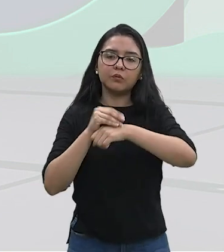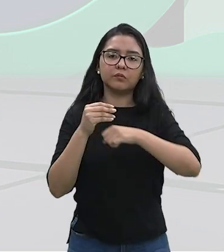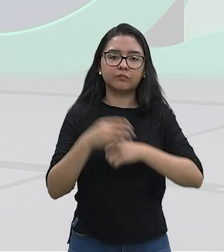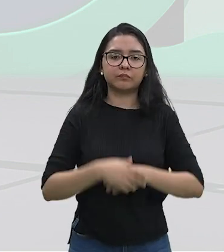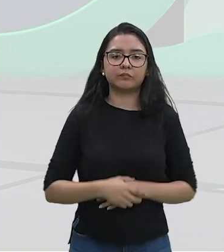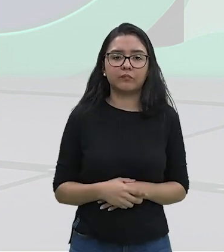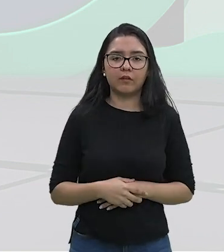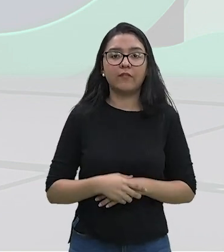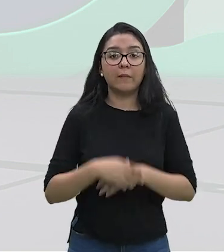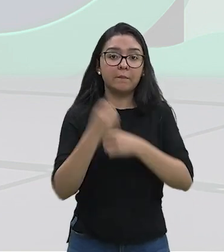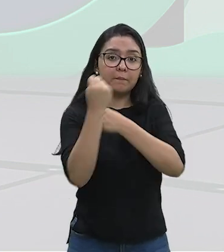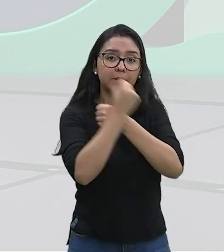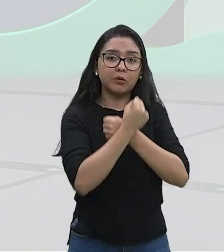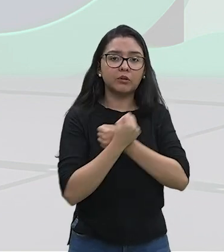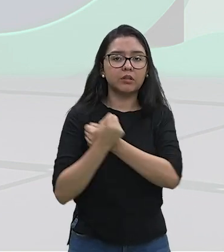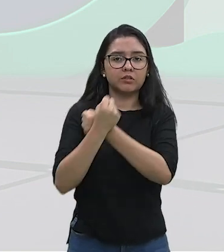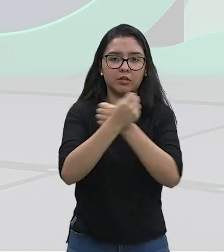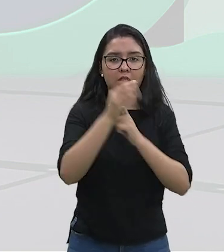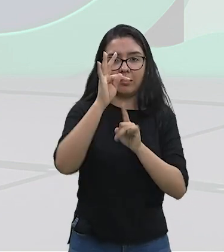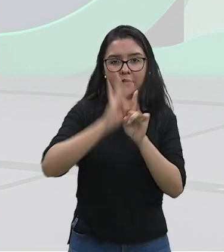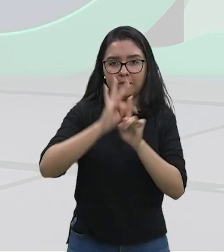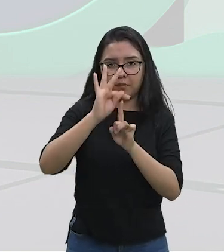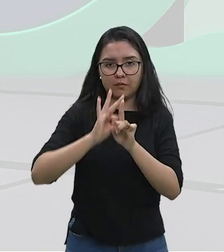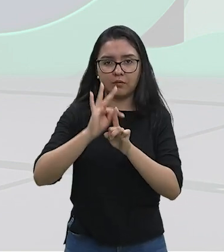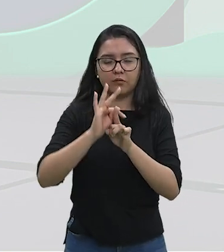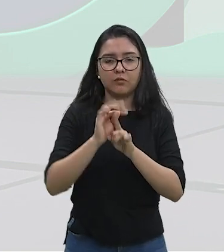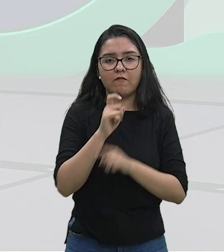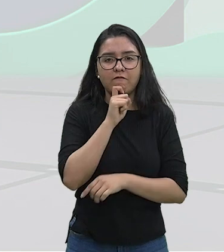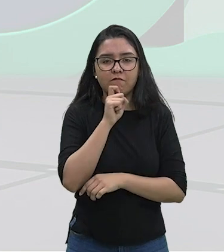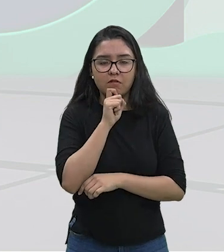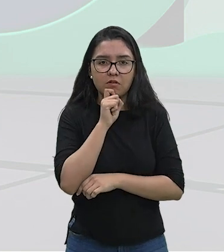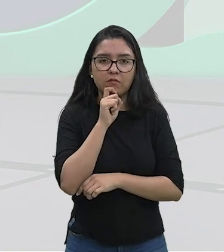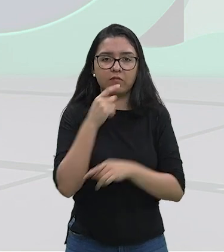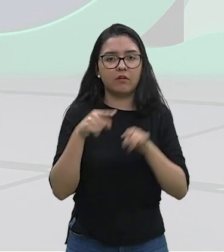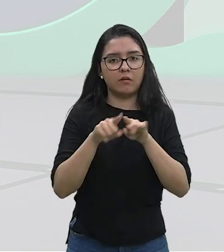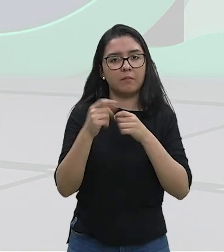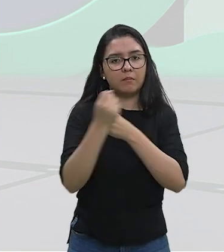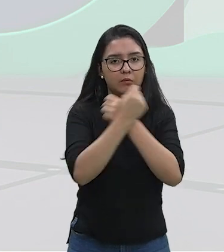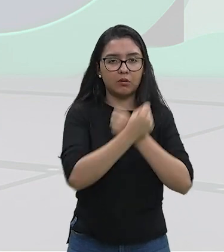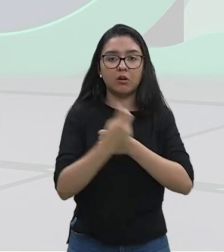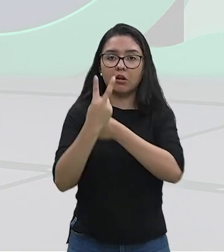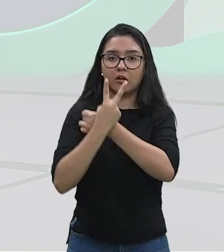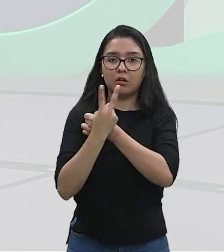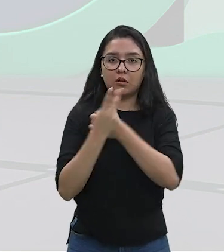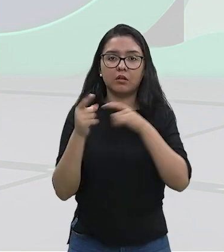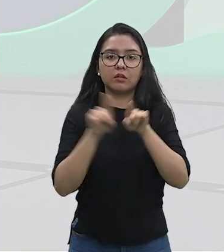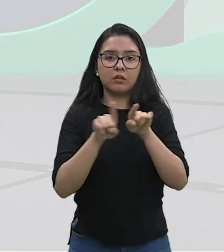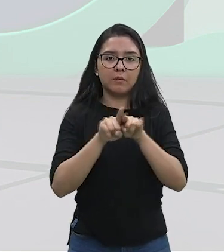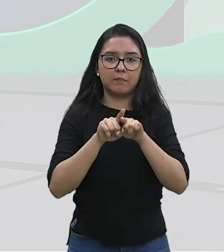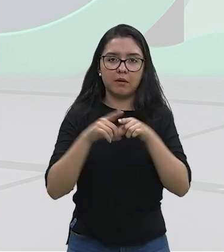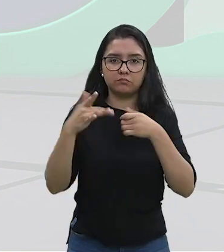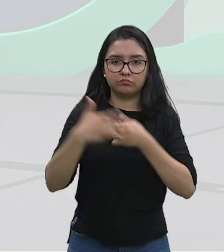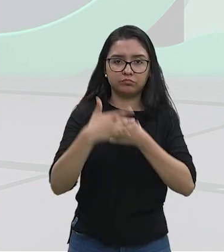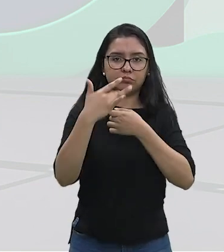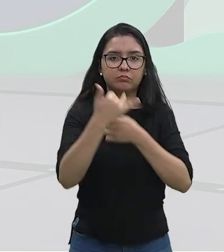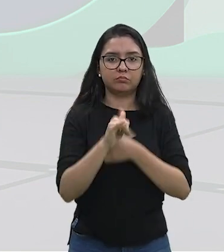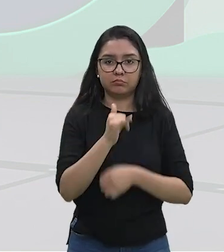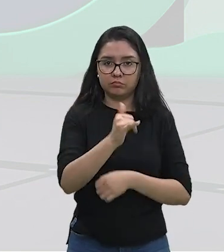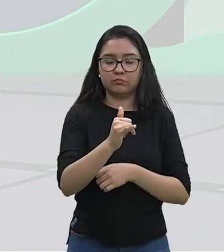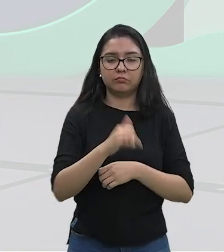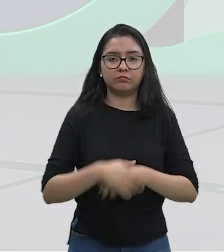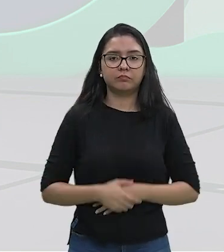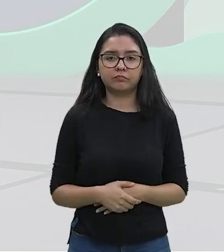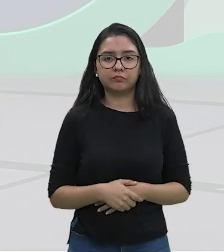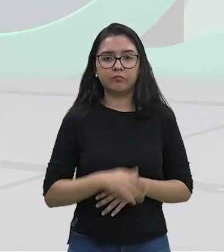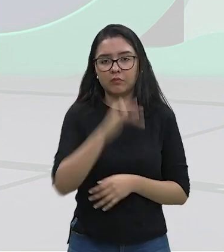sensação térmica, vai proteger o nosso corpo contra o frio e também vai proteger contra choques mecânicos, né?